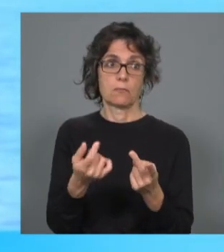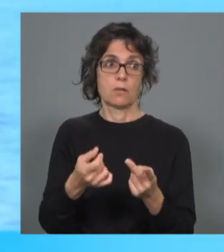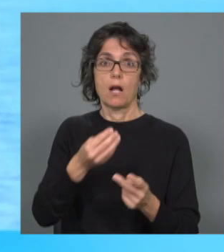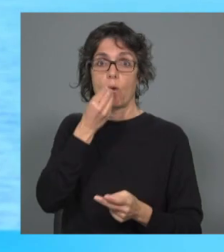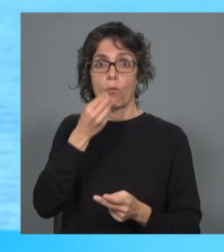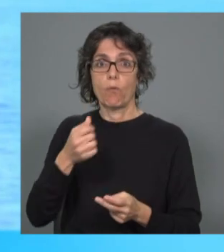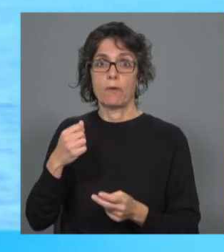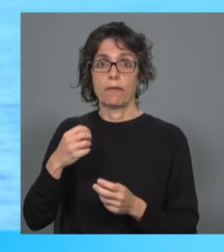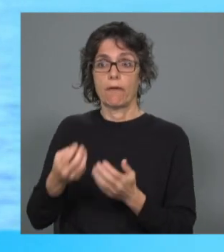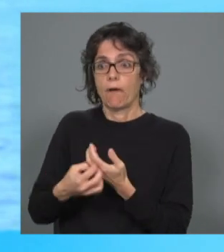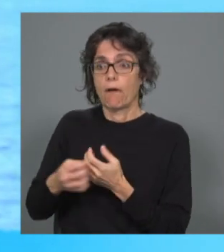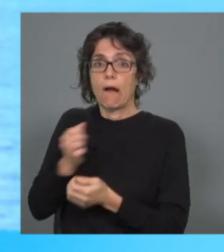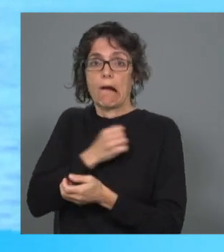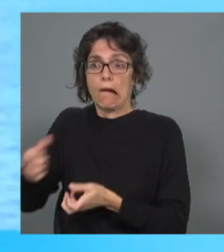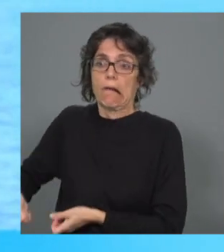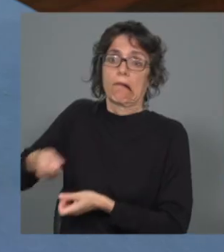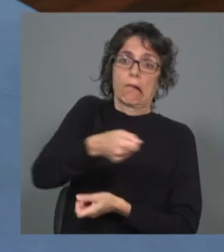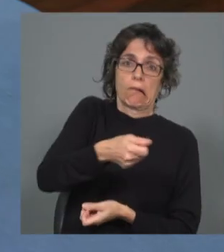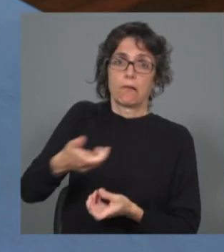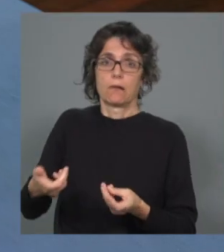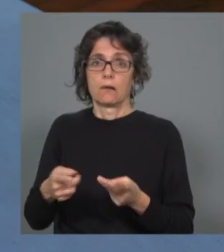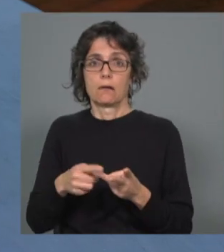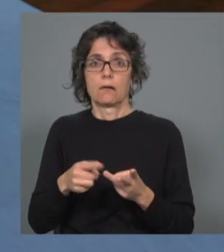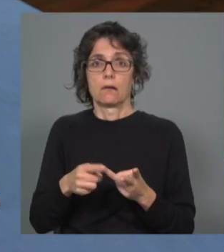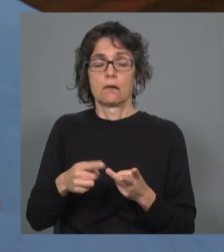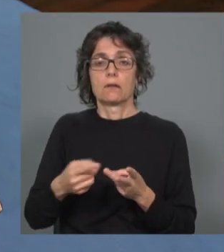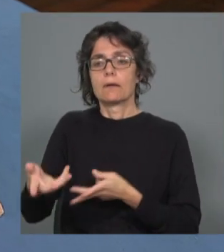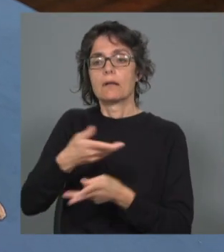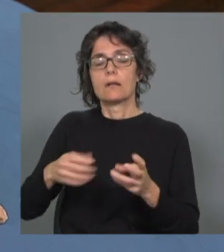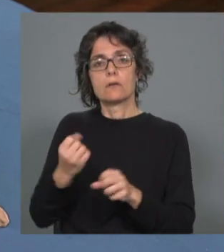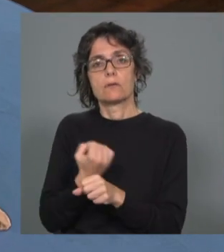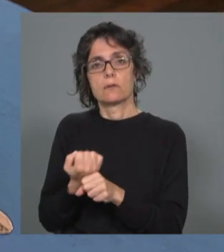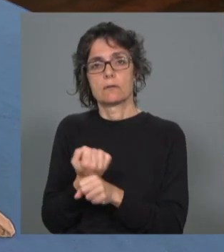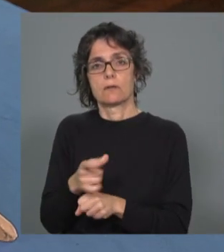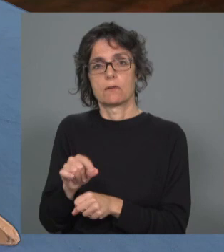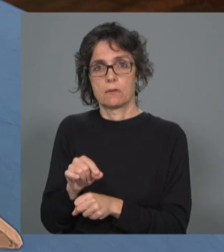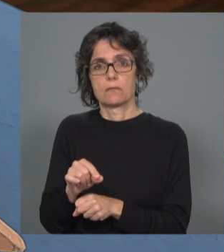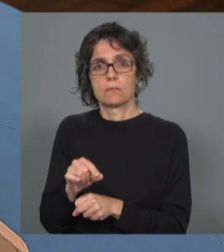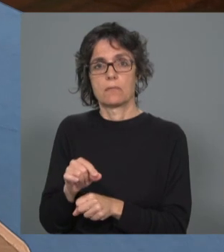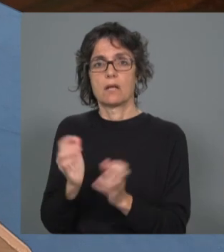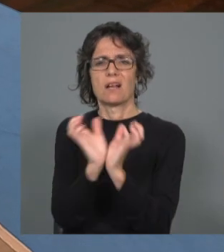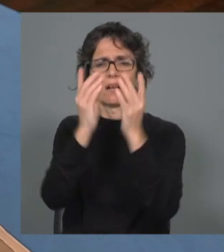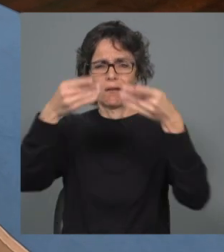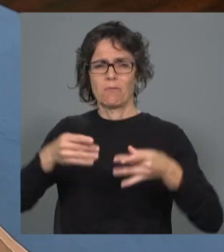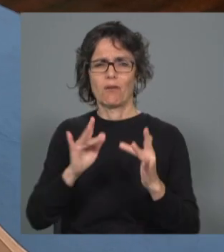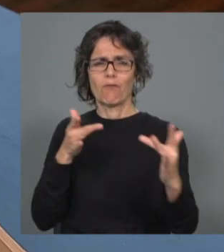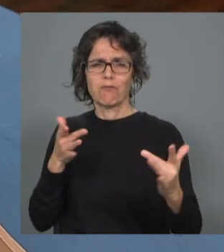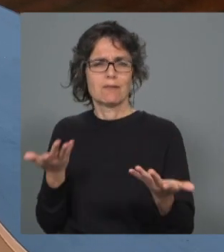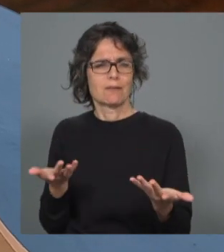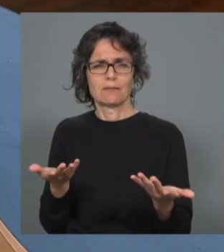casa, há uma série de relações laborais que hoje assentes em plataformas